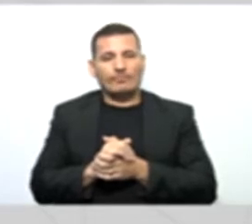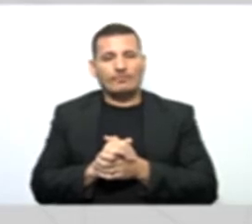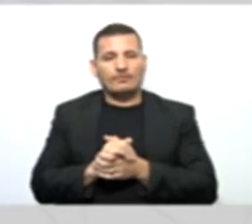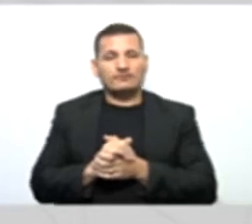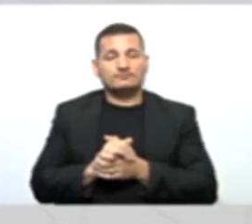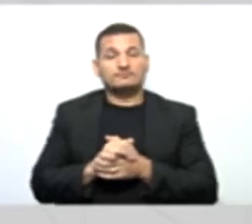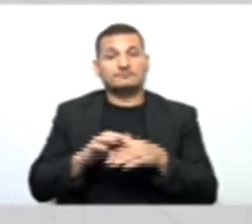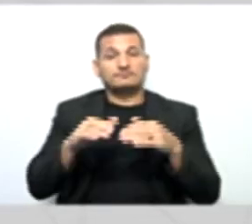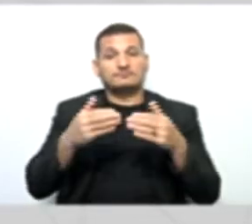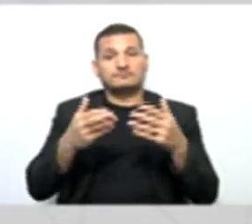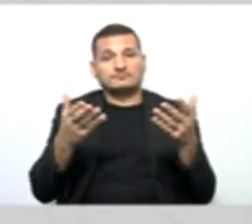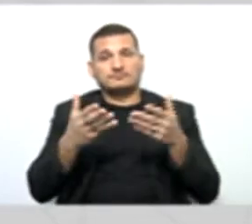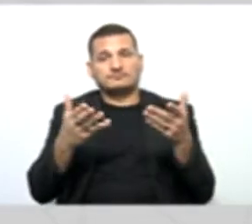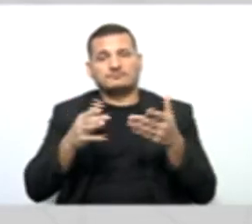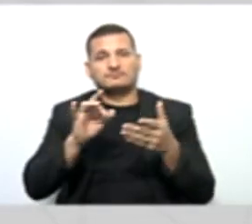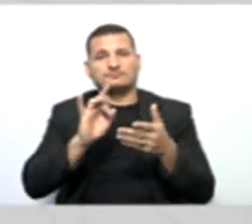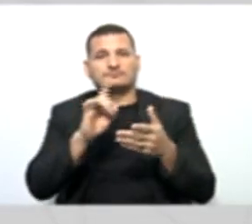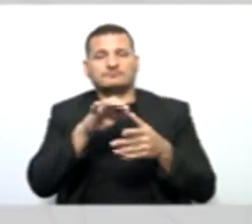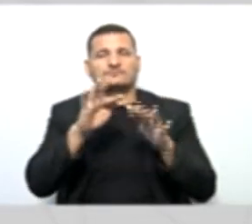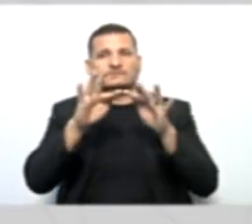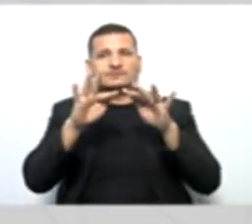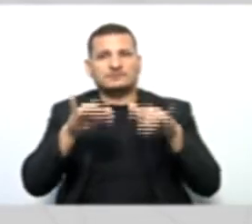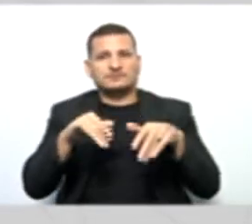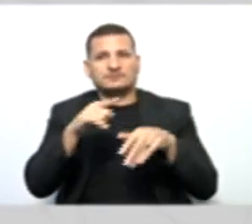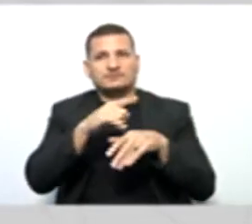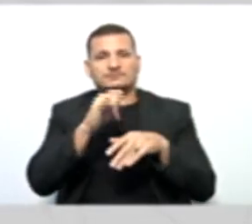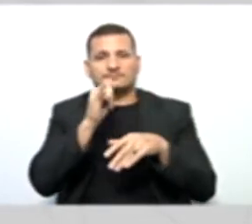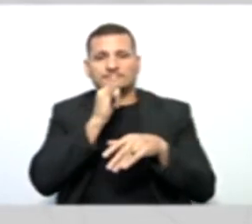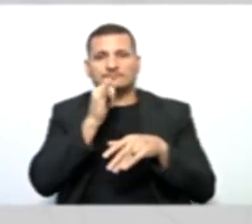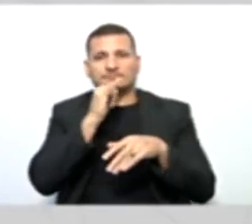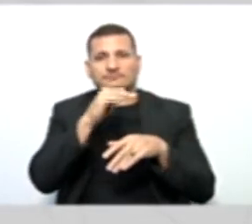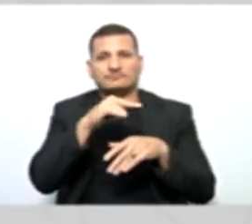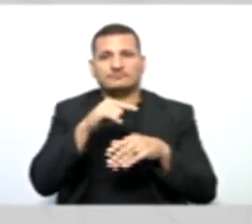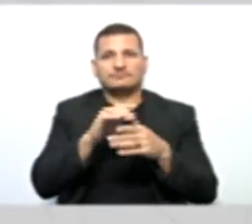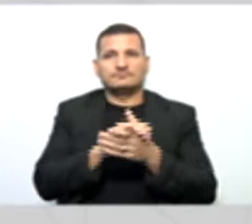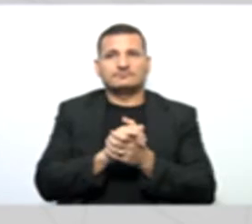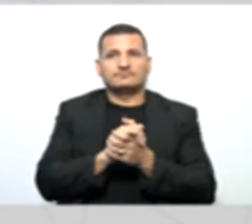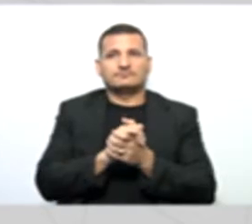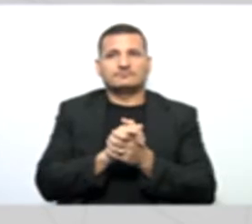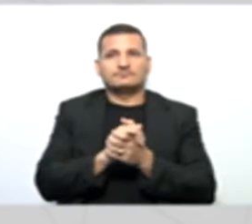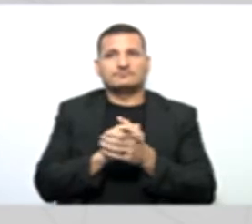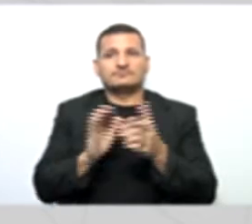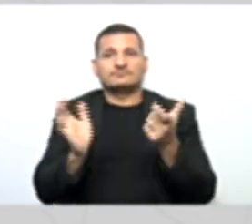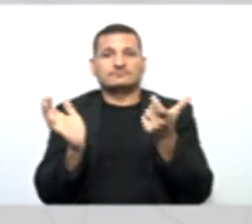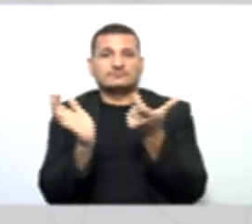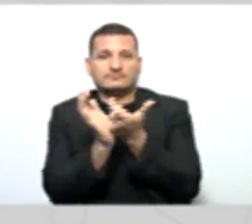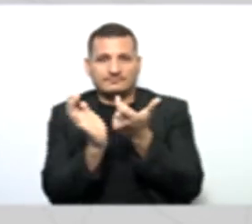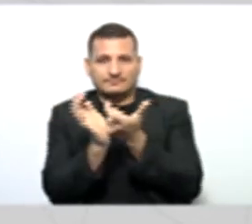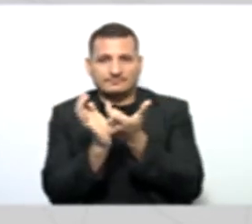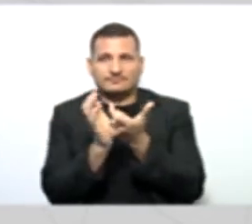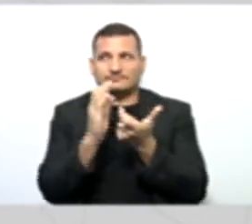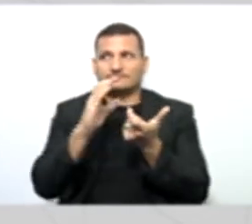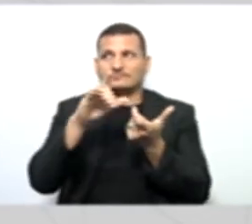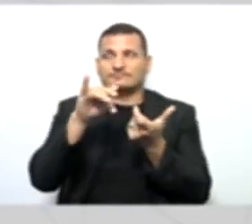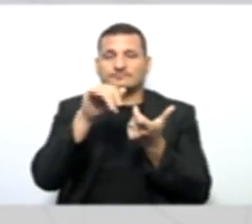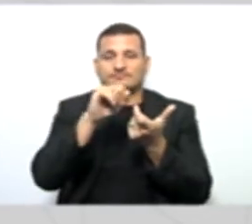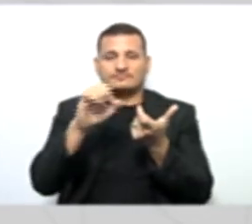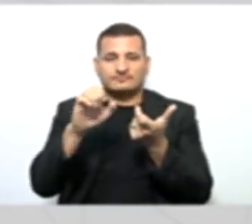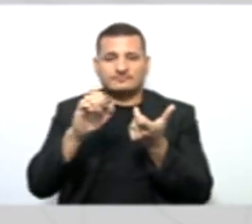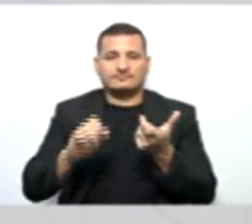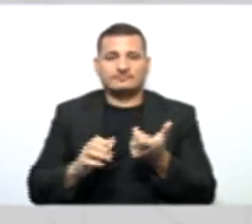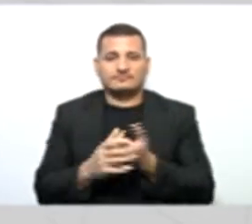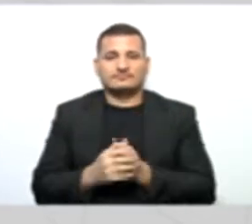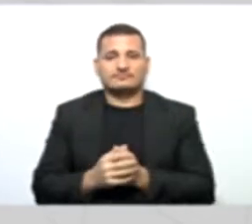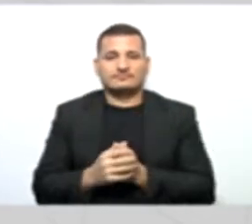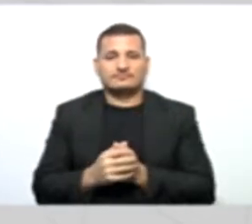Então vamos aqui só finalizar o nosso exemplo de classe. Ok? Vamos escrever aqui.